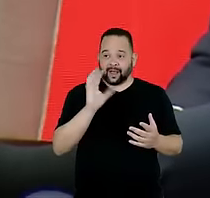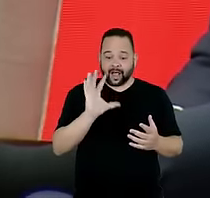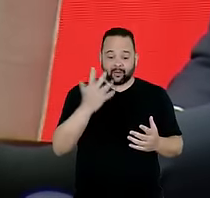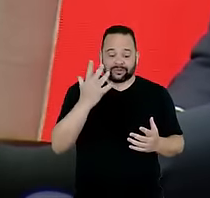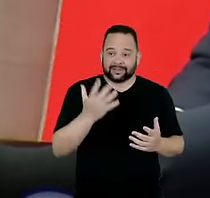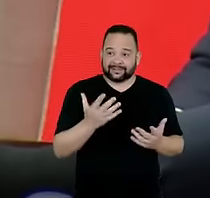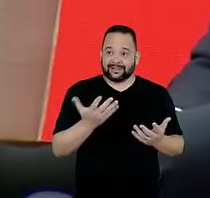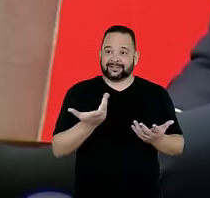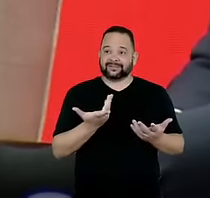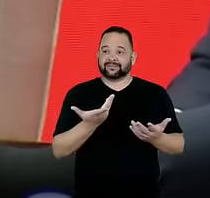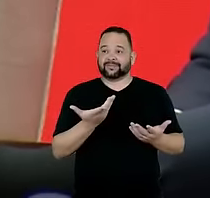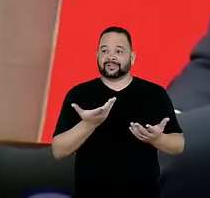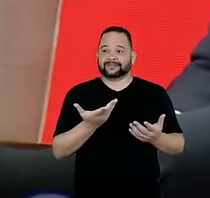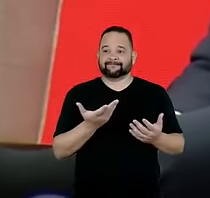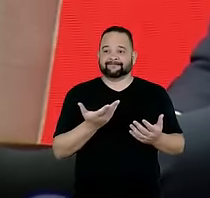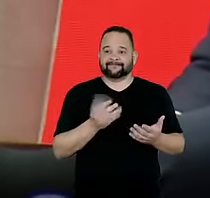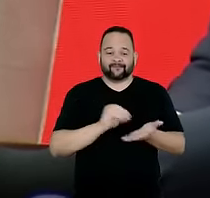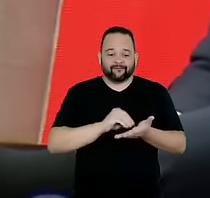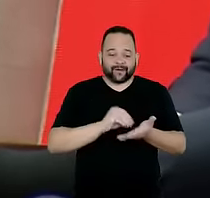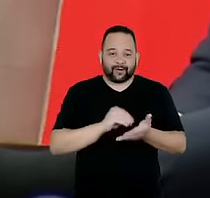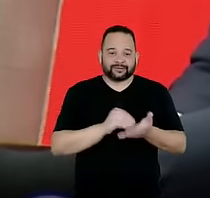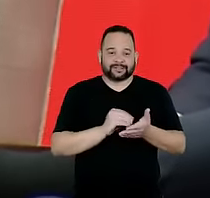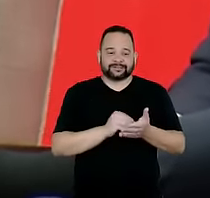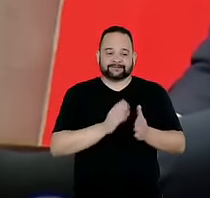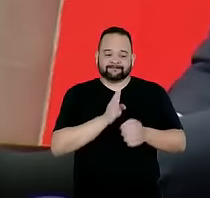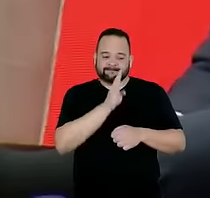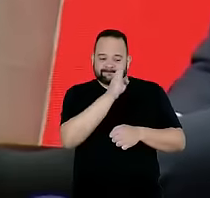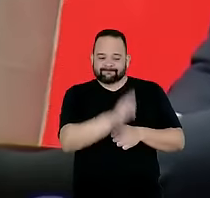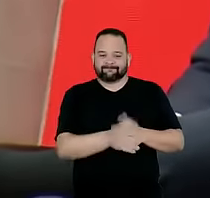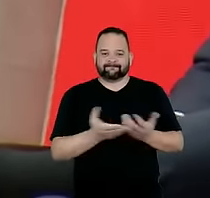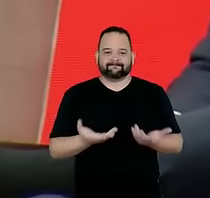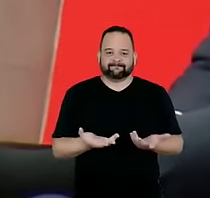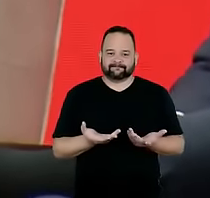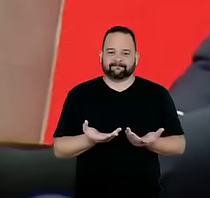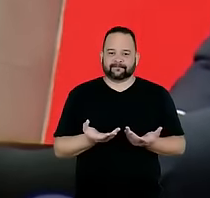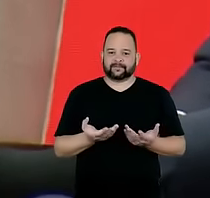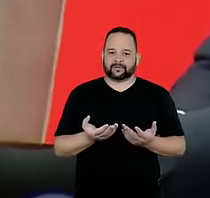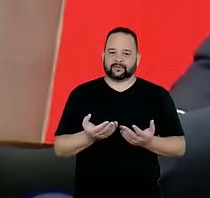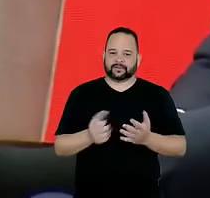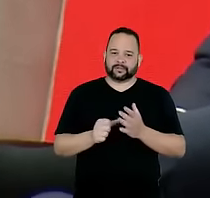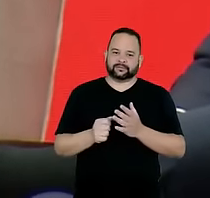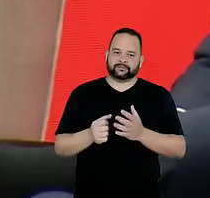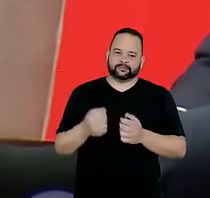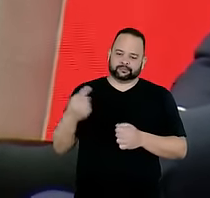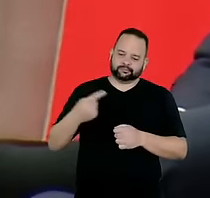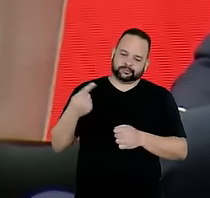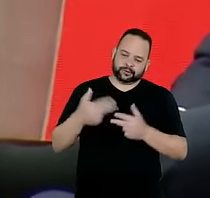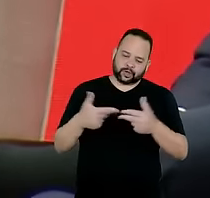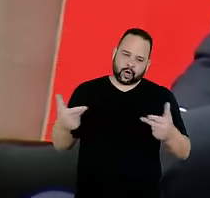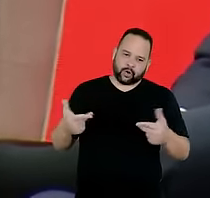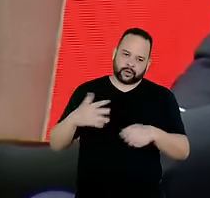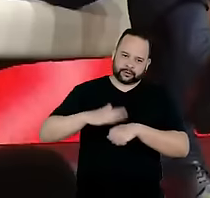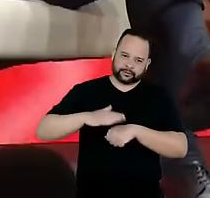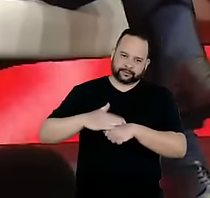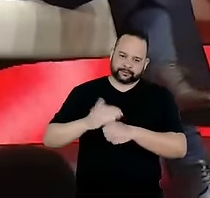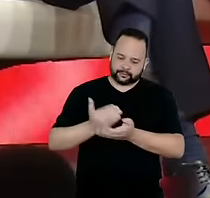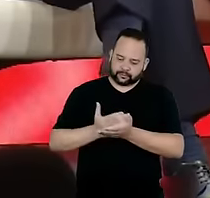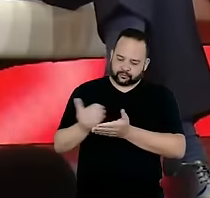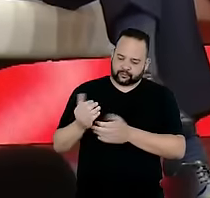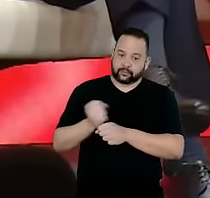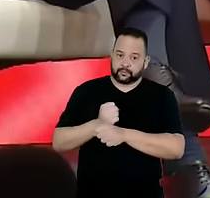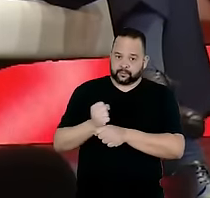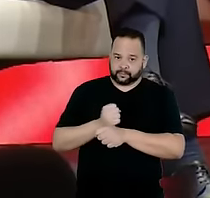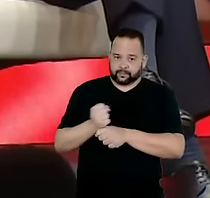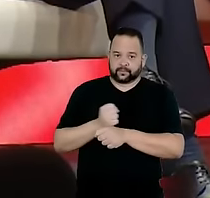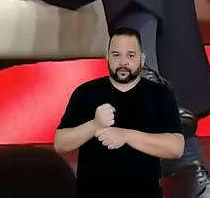baixas então uma das primeiras medidas que a gente Tomou ao no começo do ano foi encampar um dos projetos de lei que já